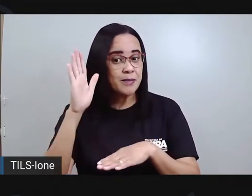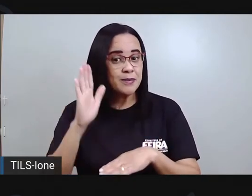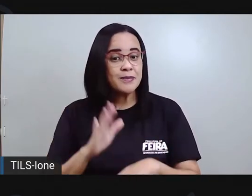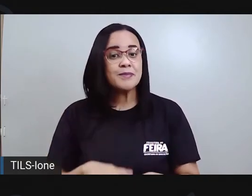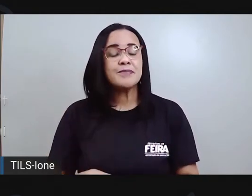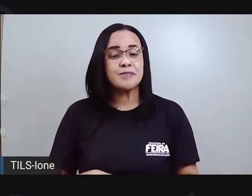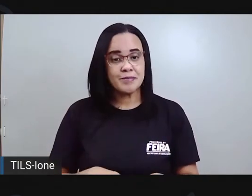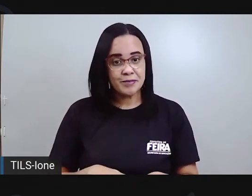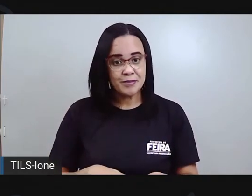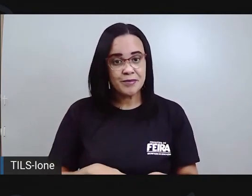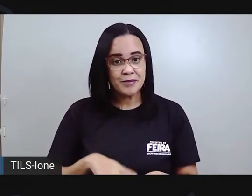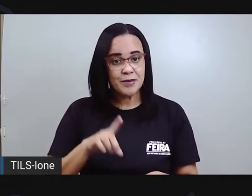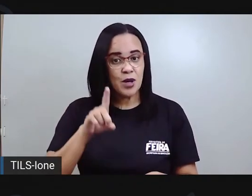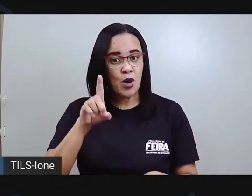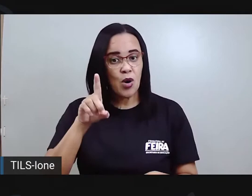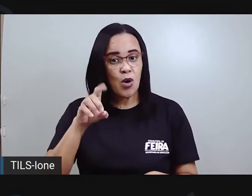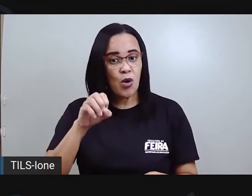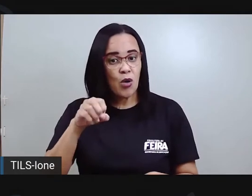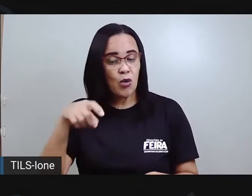Dó!